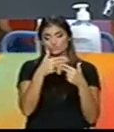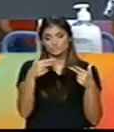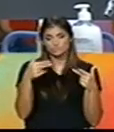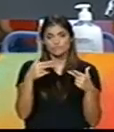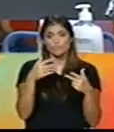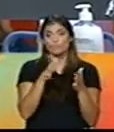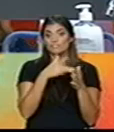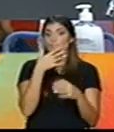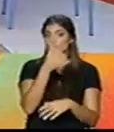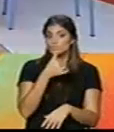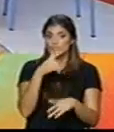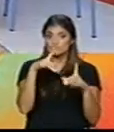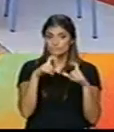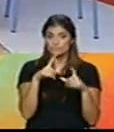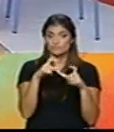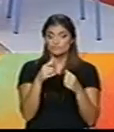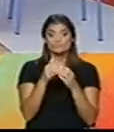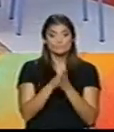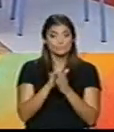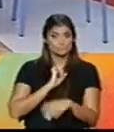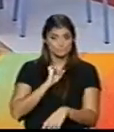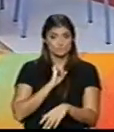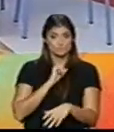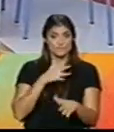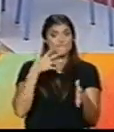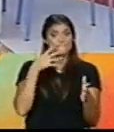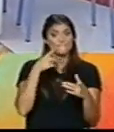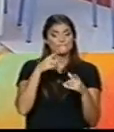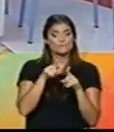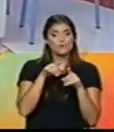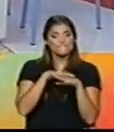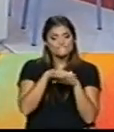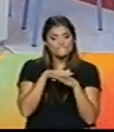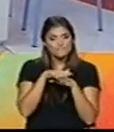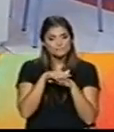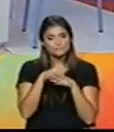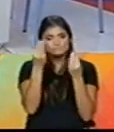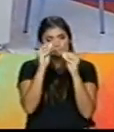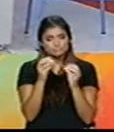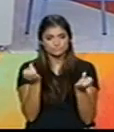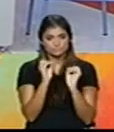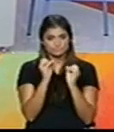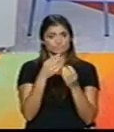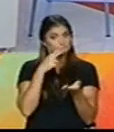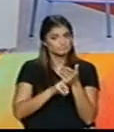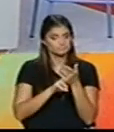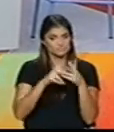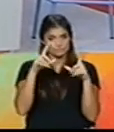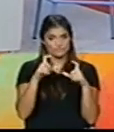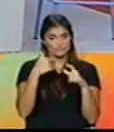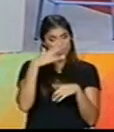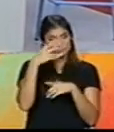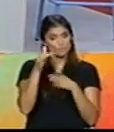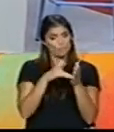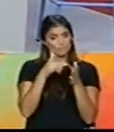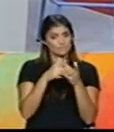muito bonito. E as fotos são todas minhas, tudo sem filtros, sem... pronto, mas penso que esteja um livro muito, muito interessante.